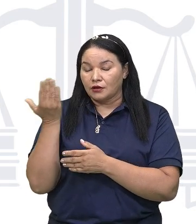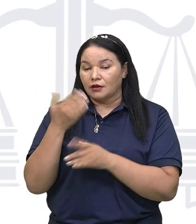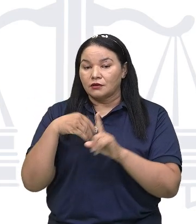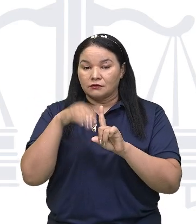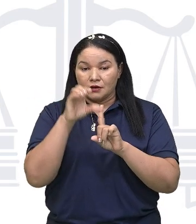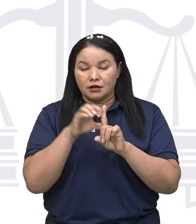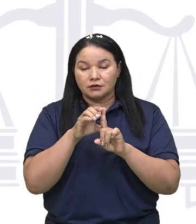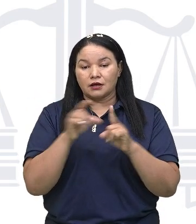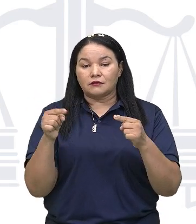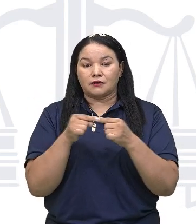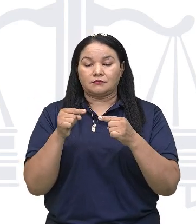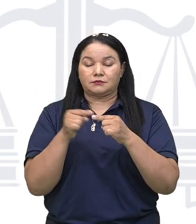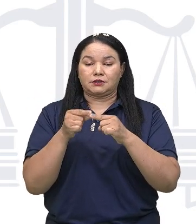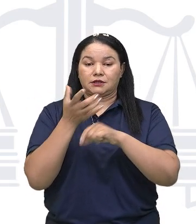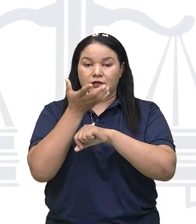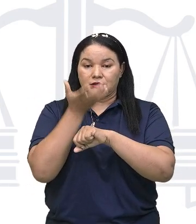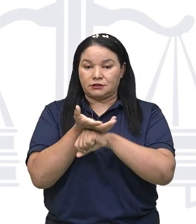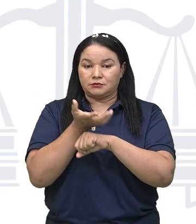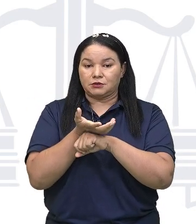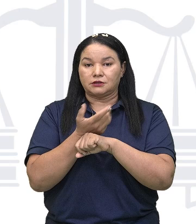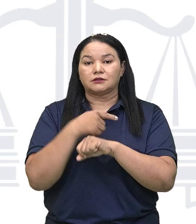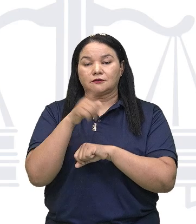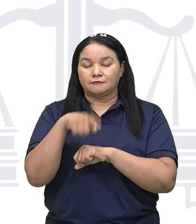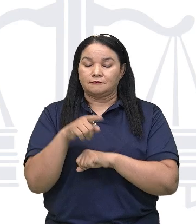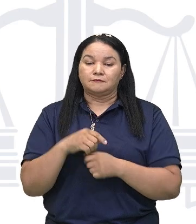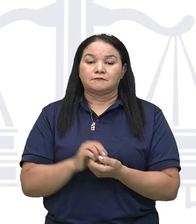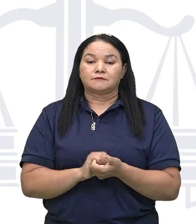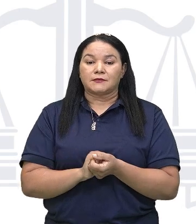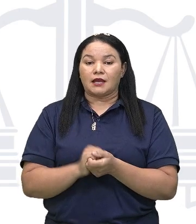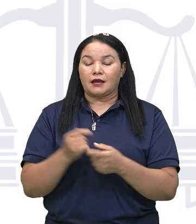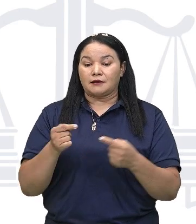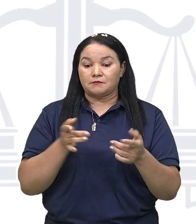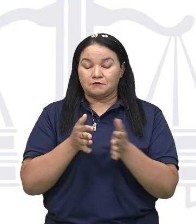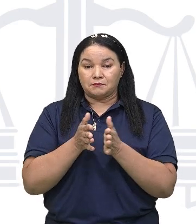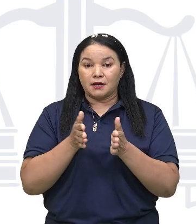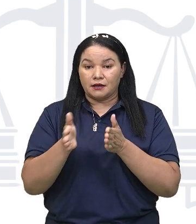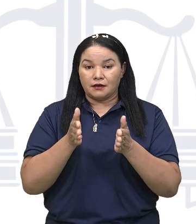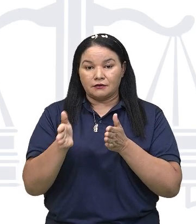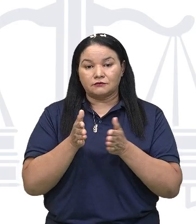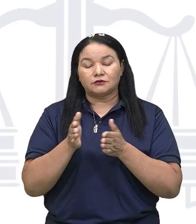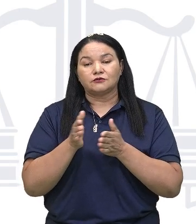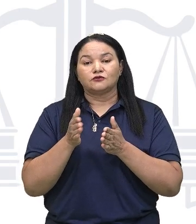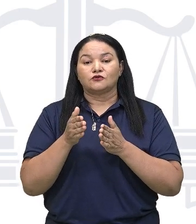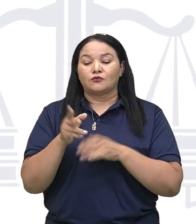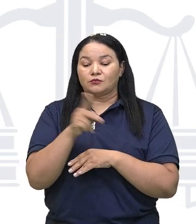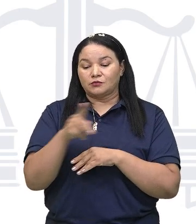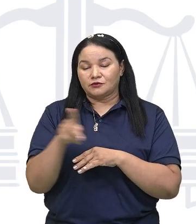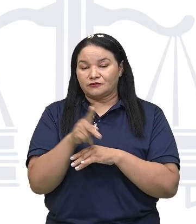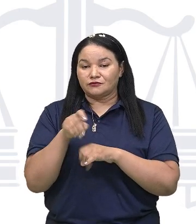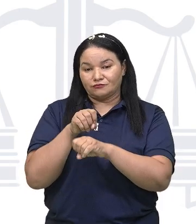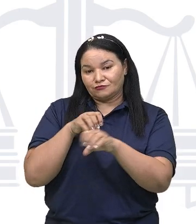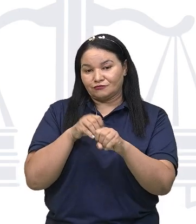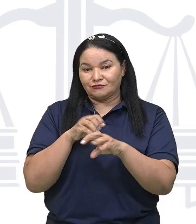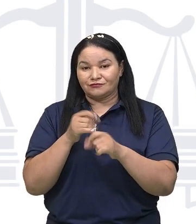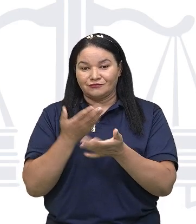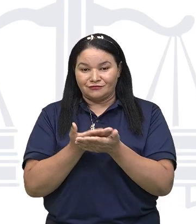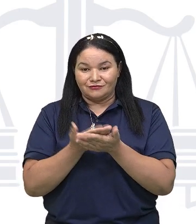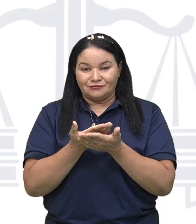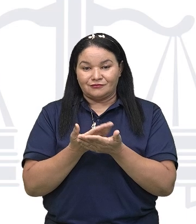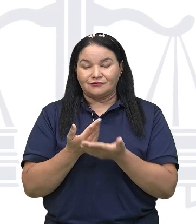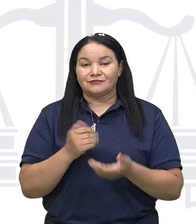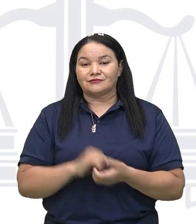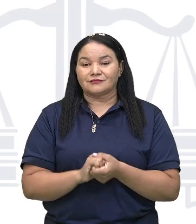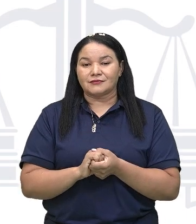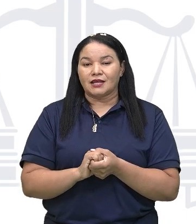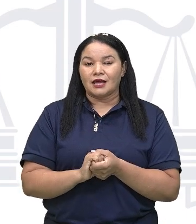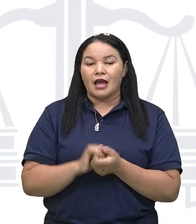um componente curricular. É o período em que eles ficam no ar, juntamente aí com vocês, tá bom? Esse é o calendário da série, né?